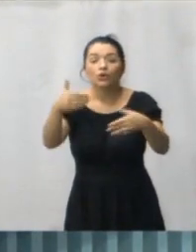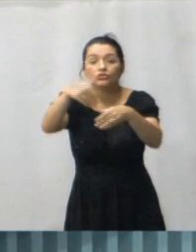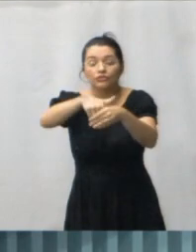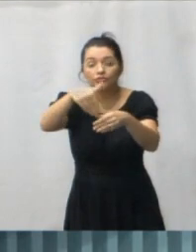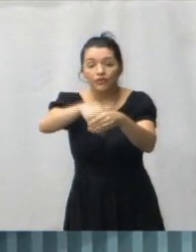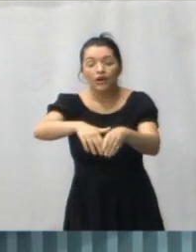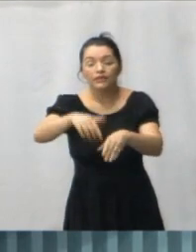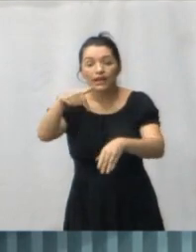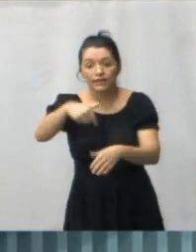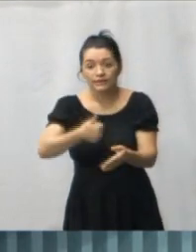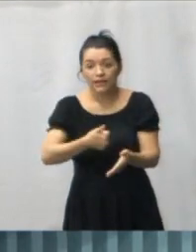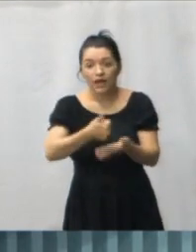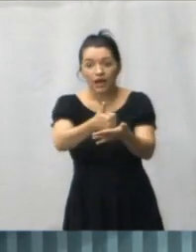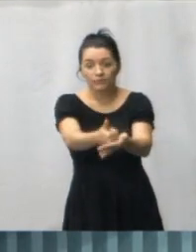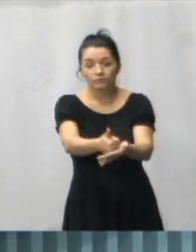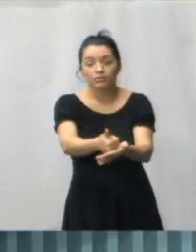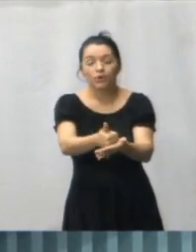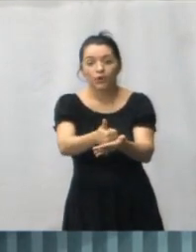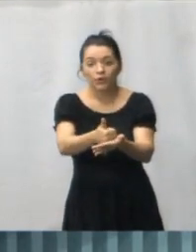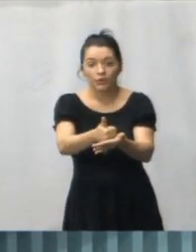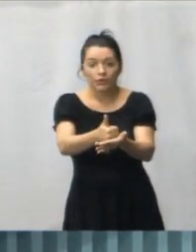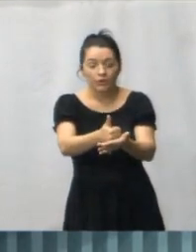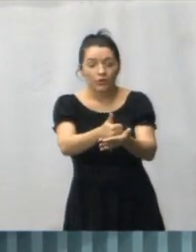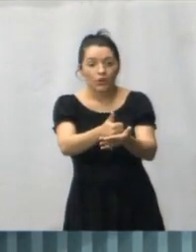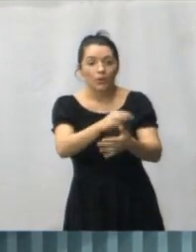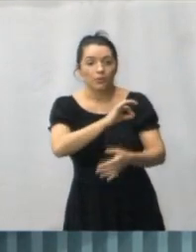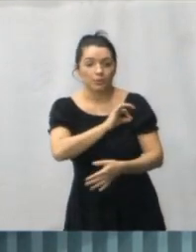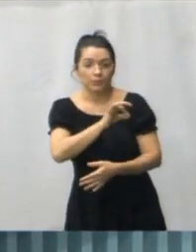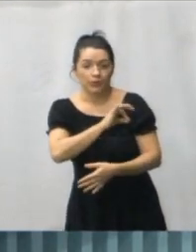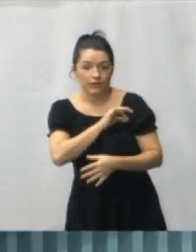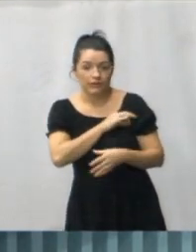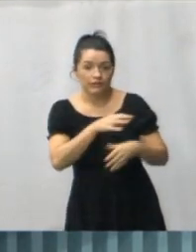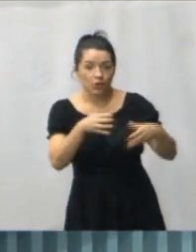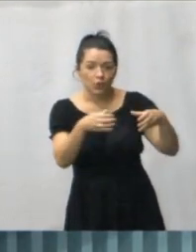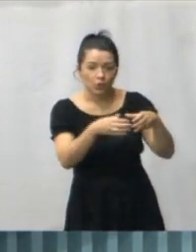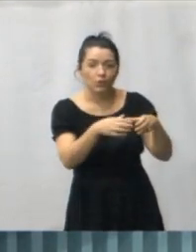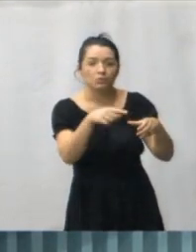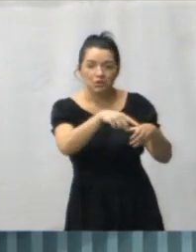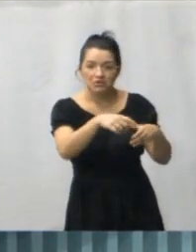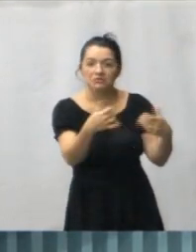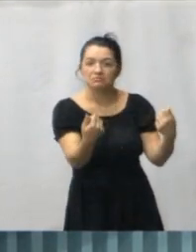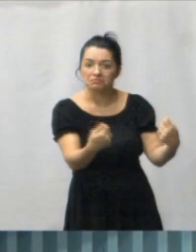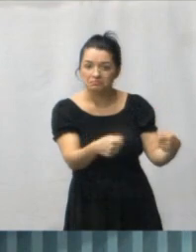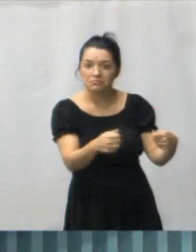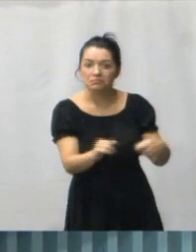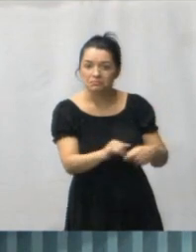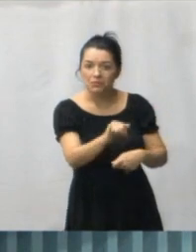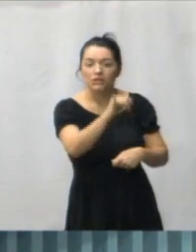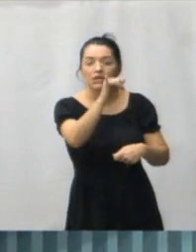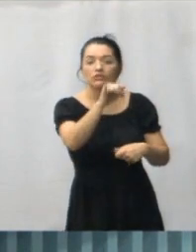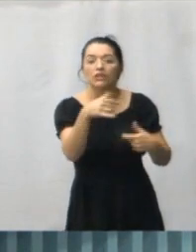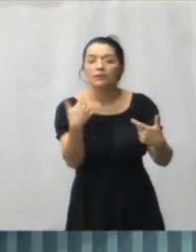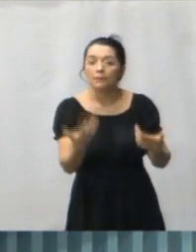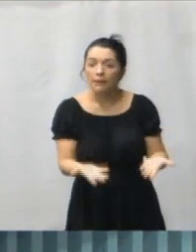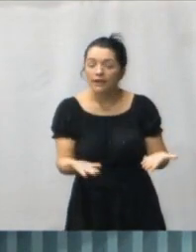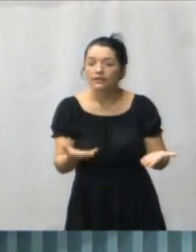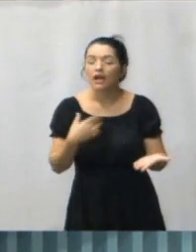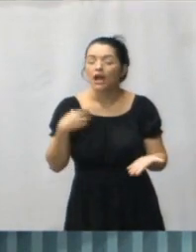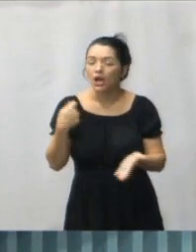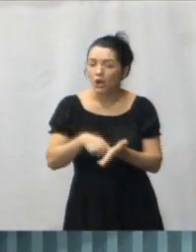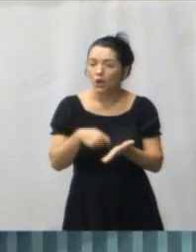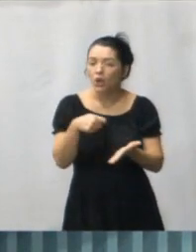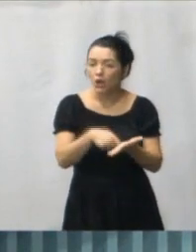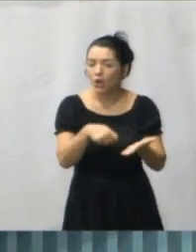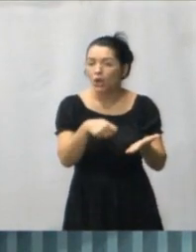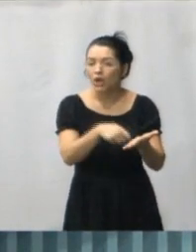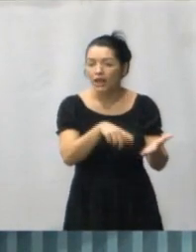parlamentar da Guarda. A gente acredita, é uma categoria que merece, mas nós temos muita luta ainda, né? Nós temos a luta ainda